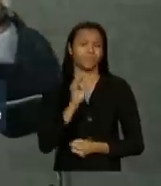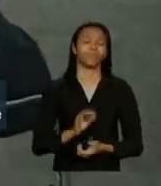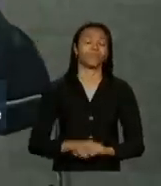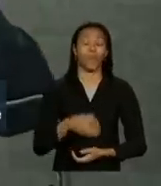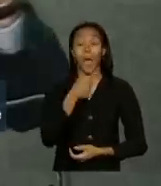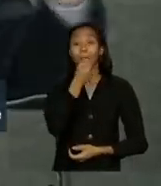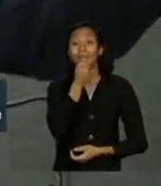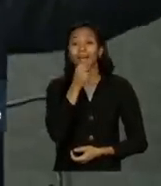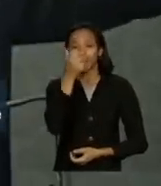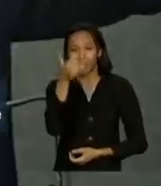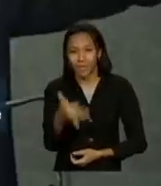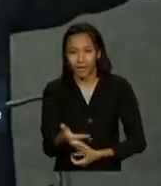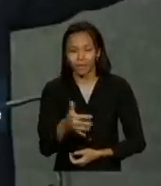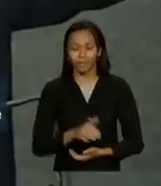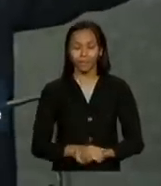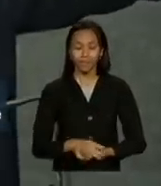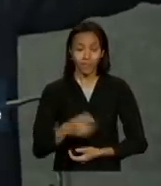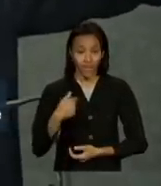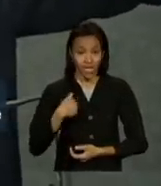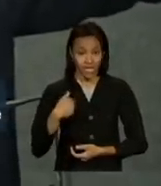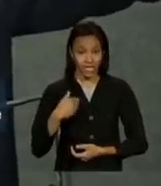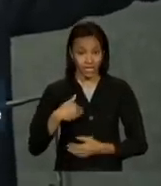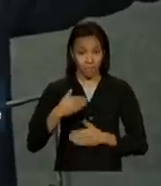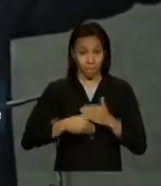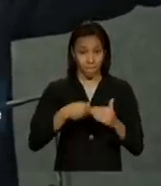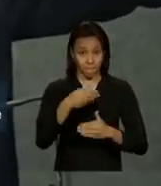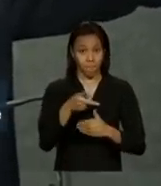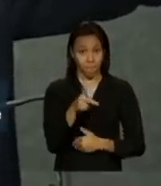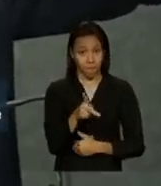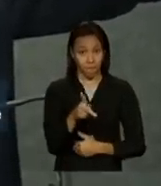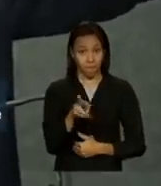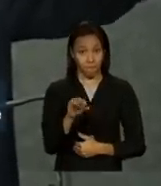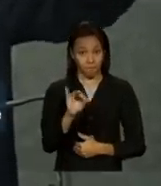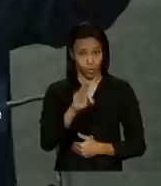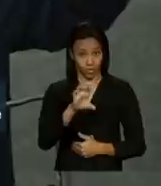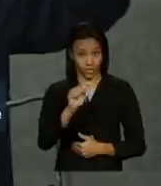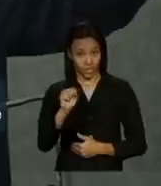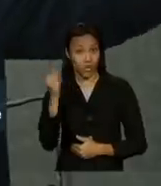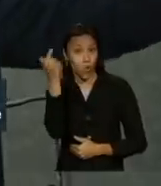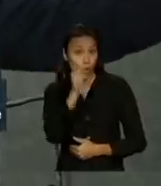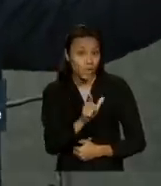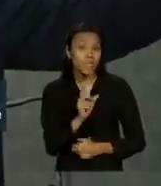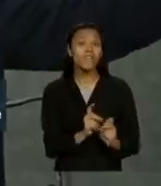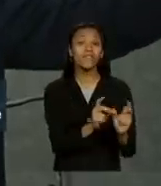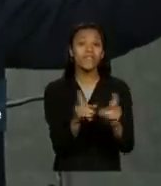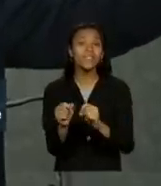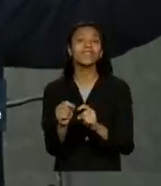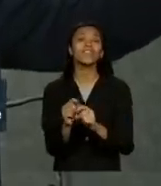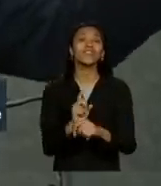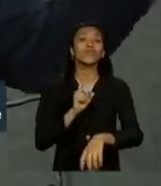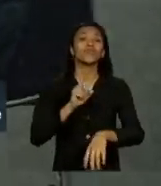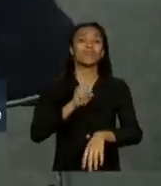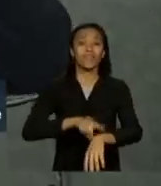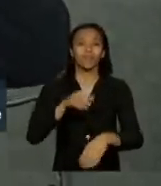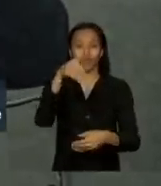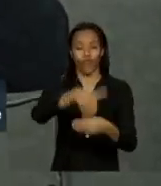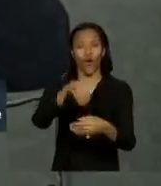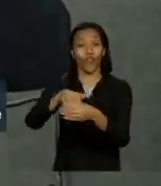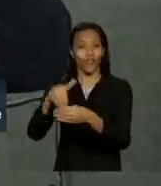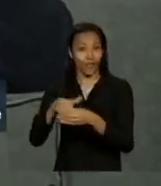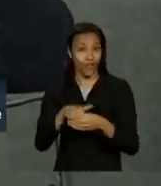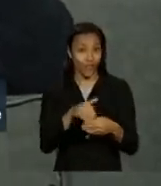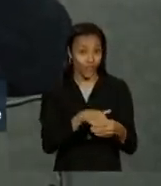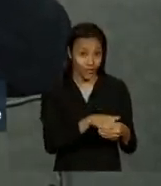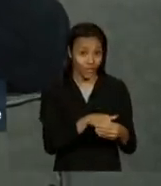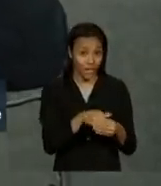senhores esses processos eu consegui vender nos governos estaduais é durante a campanha eleitoral né aí eu digo político antes